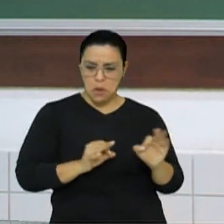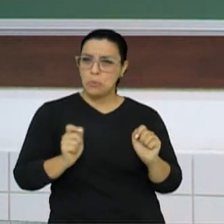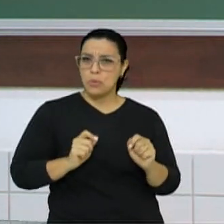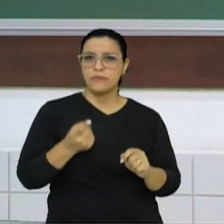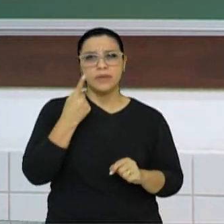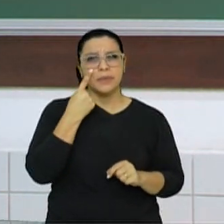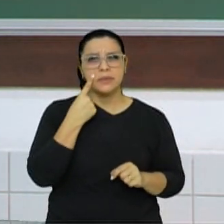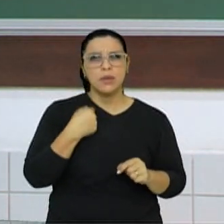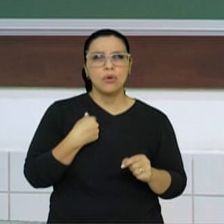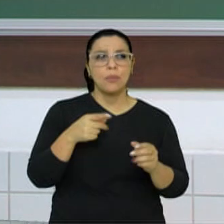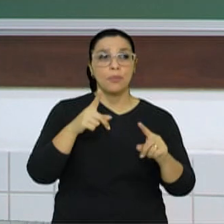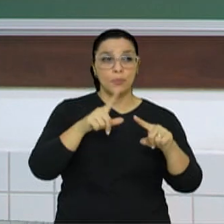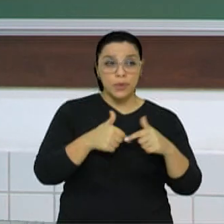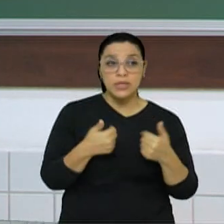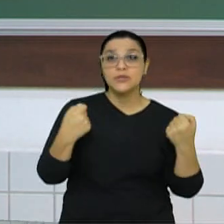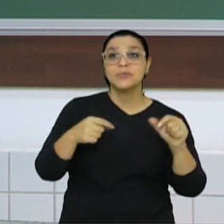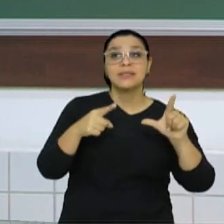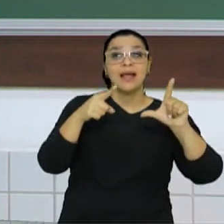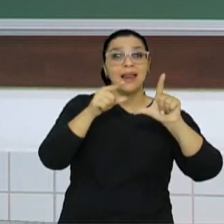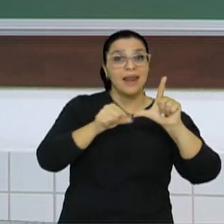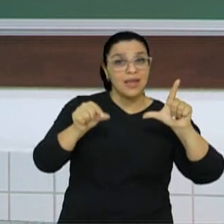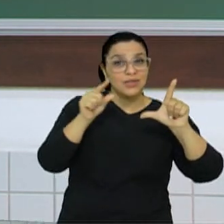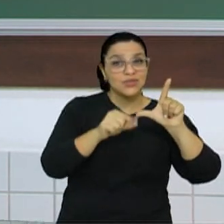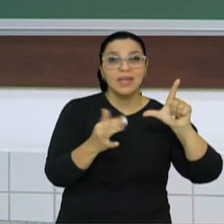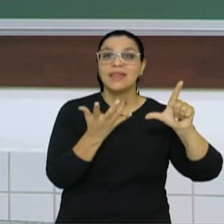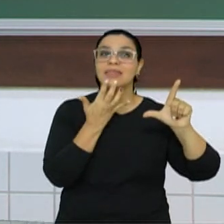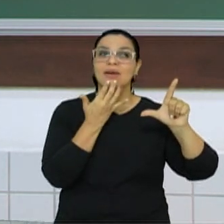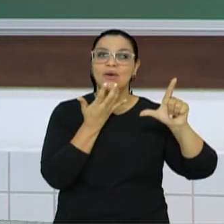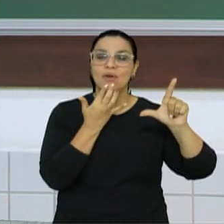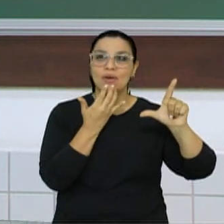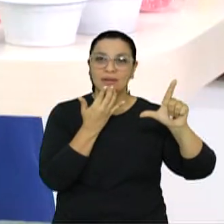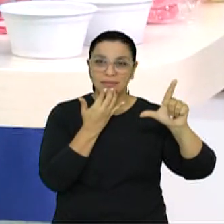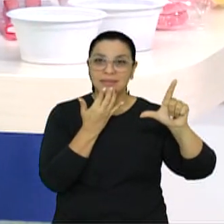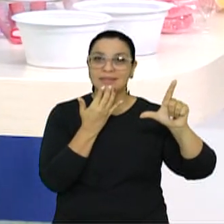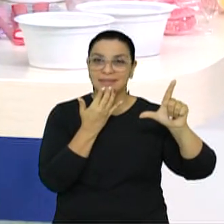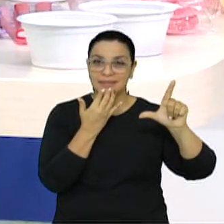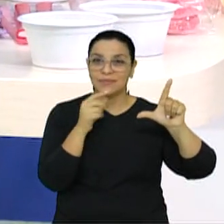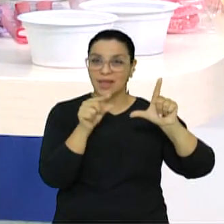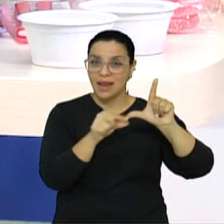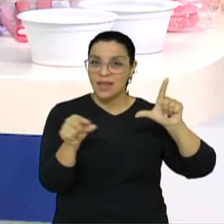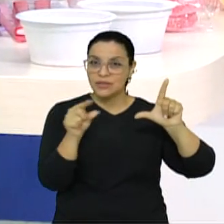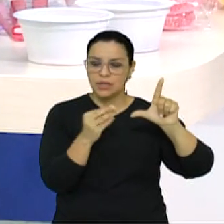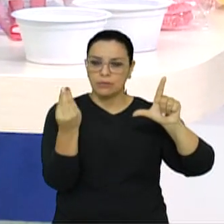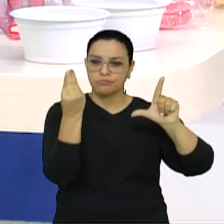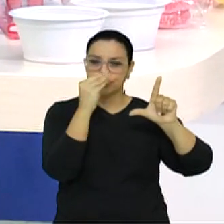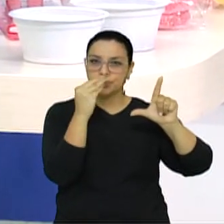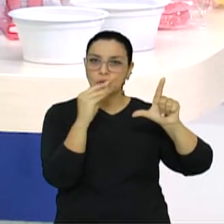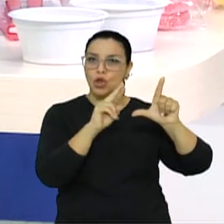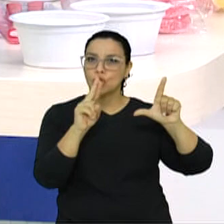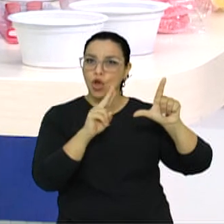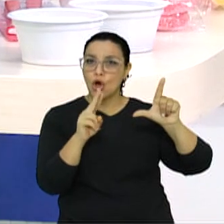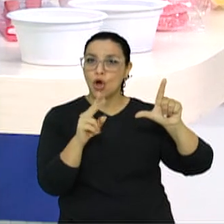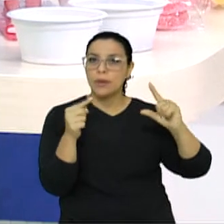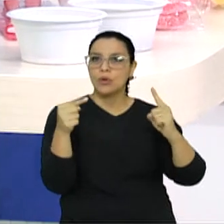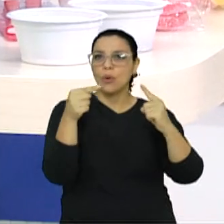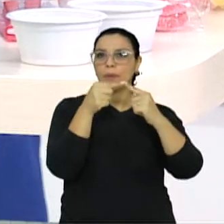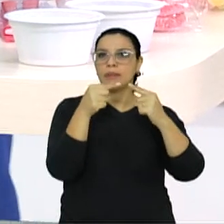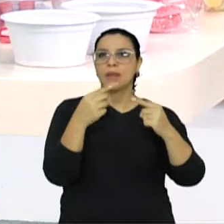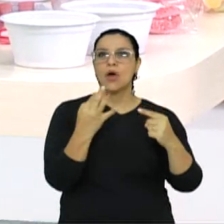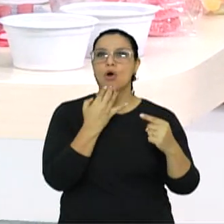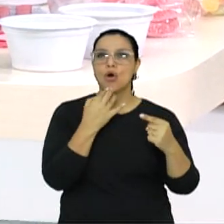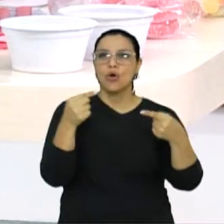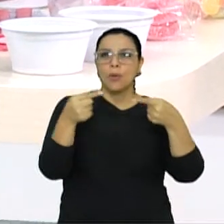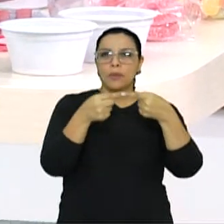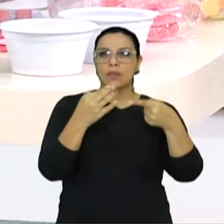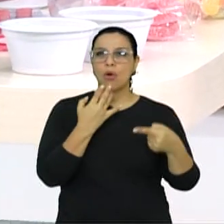você identificar. Por isso, gente, como eu mostrei, é importante aqui a nossa legenda, né? E também, se